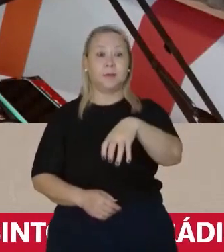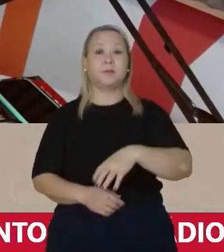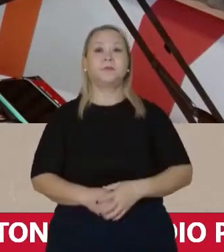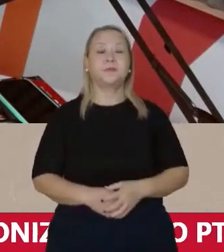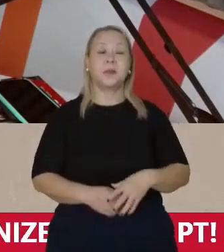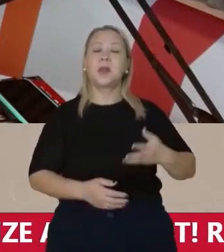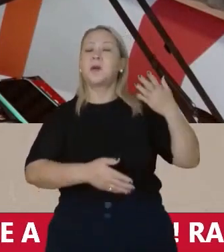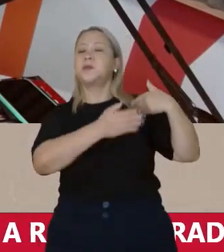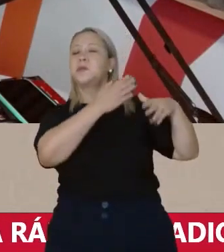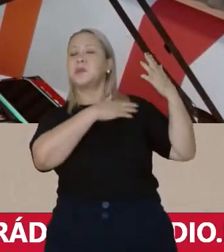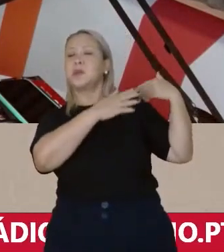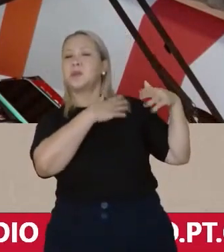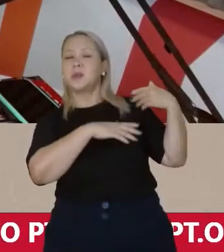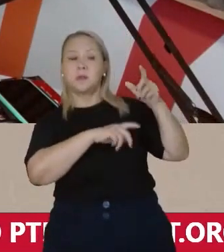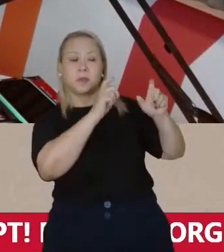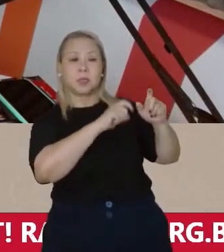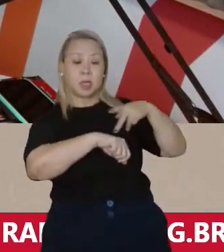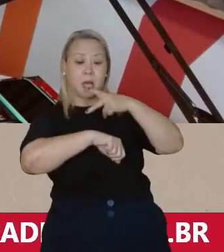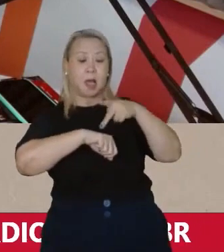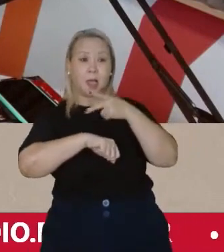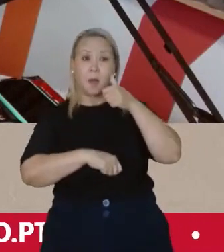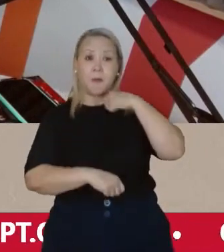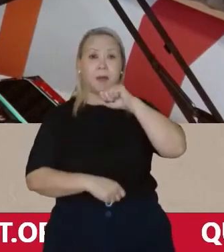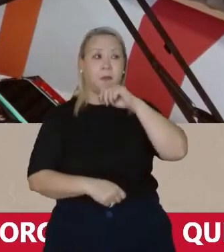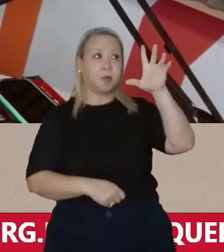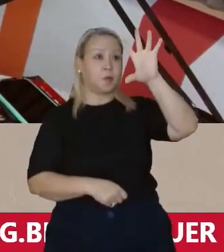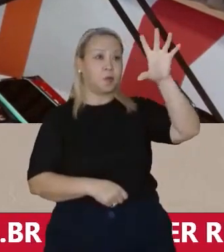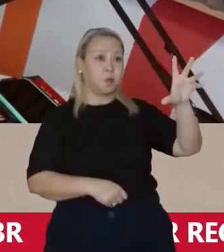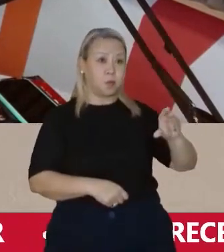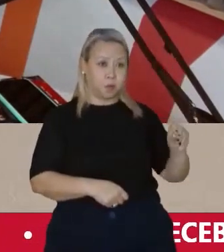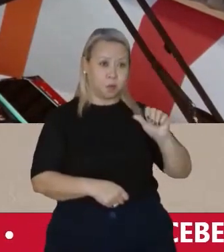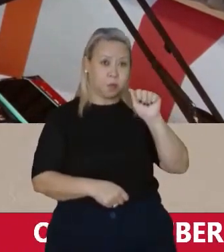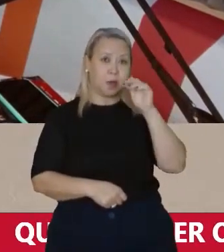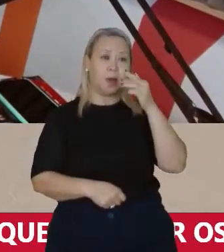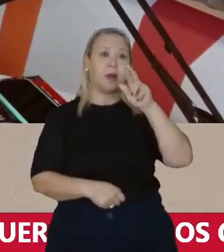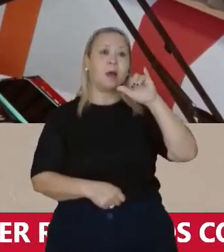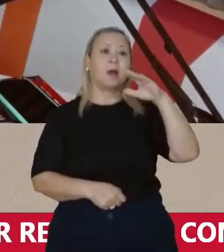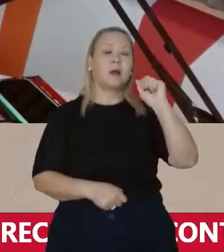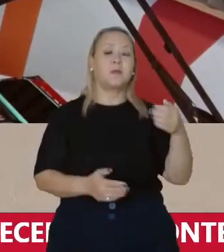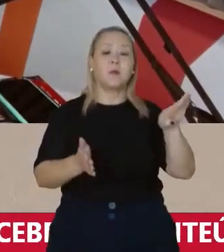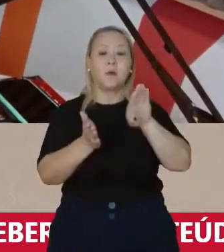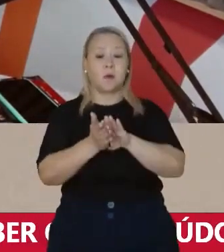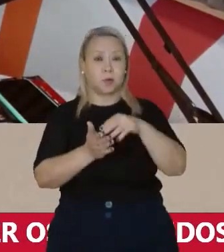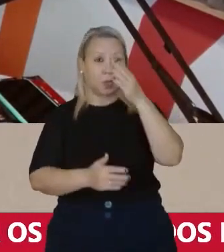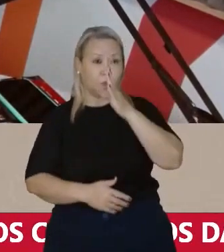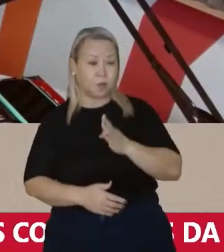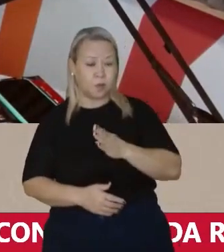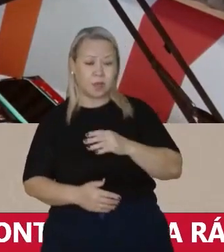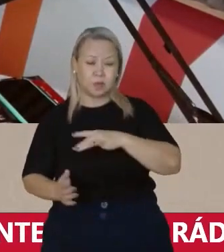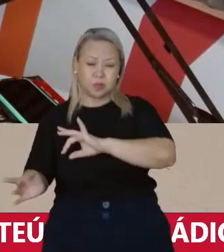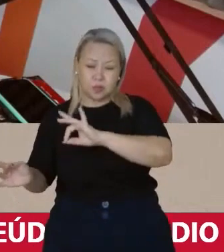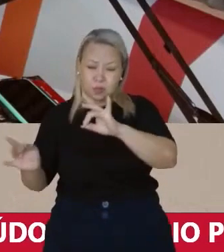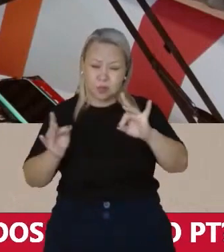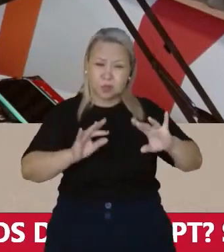nossos antepassados da pátria-mãe, do continente africano. E ao chegar no Brasil e passar por tudo que o